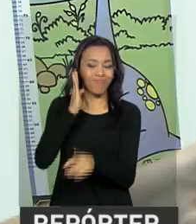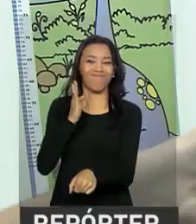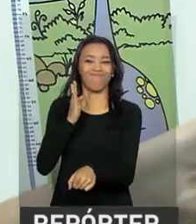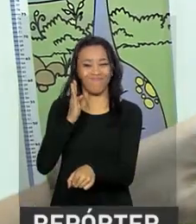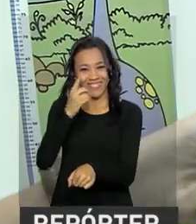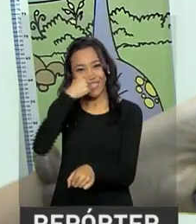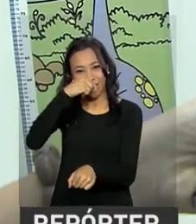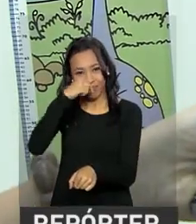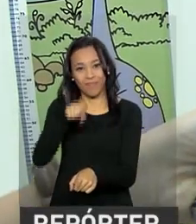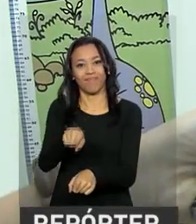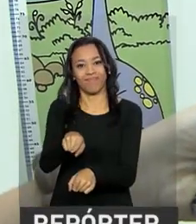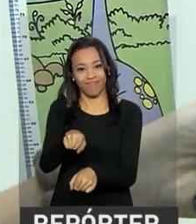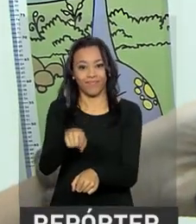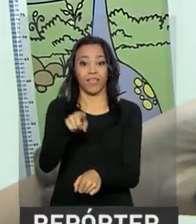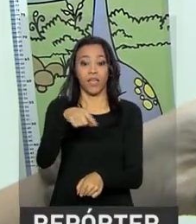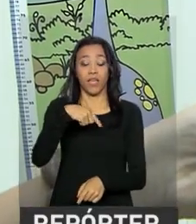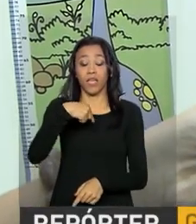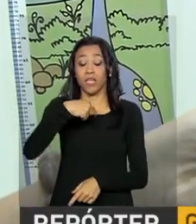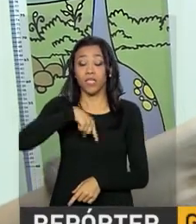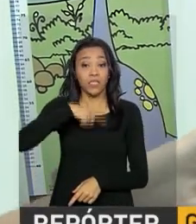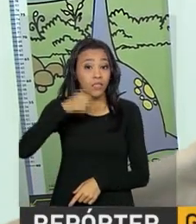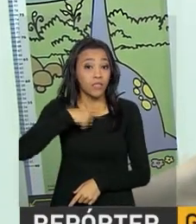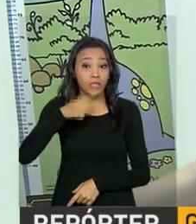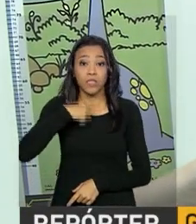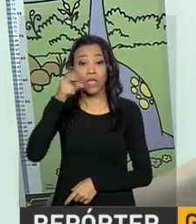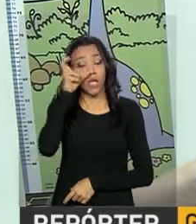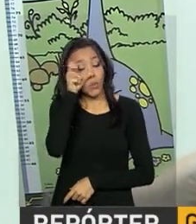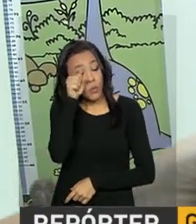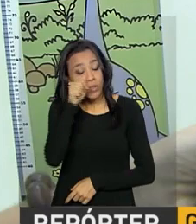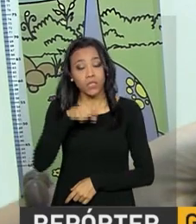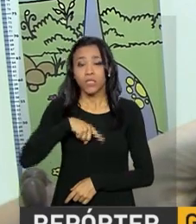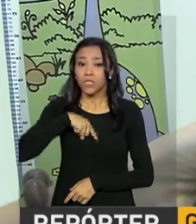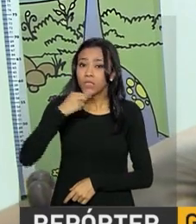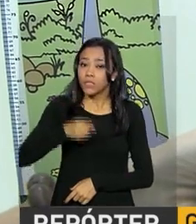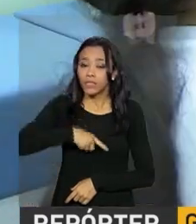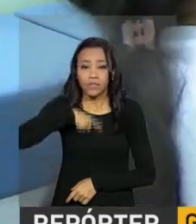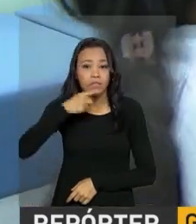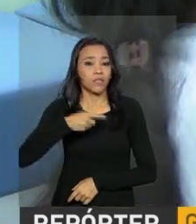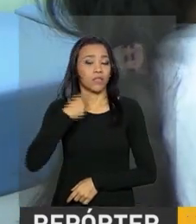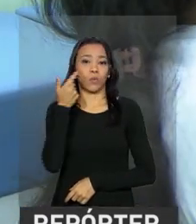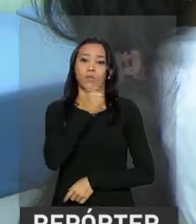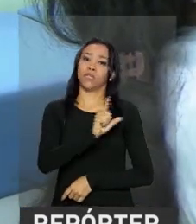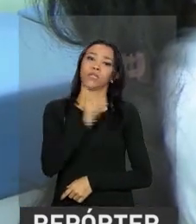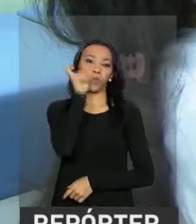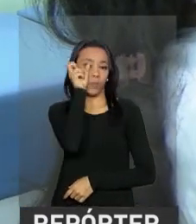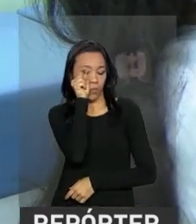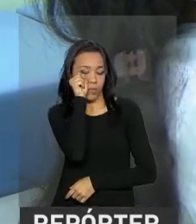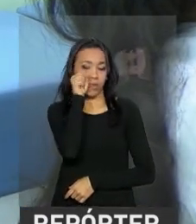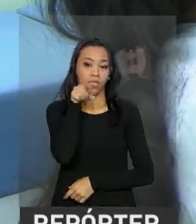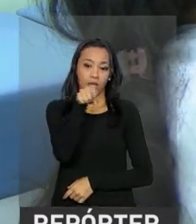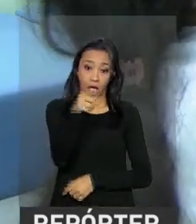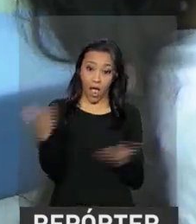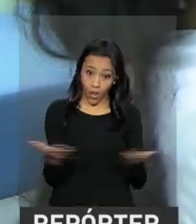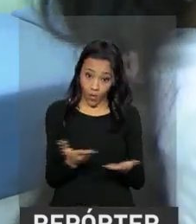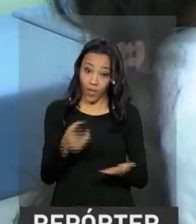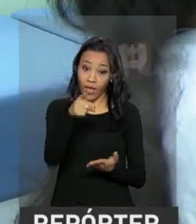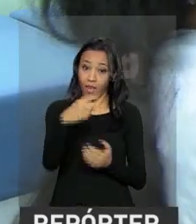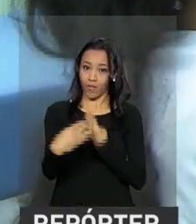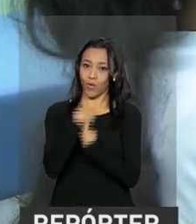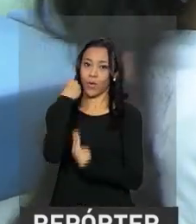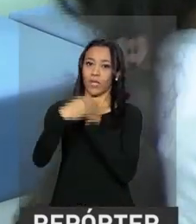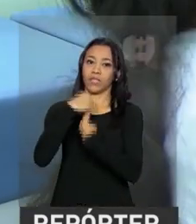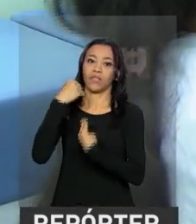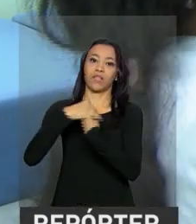gripe. Está com o nariz entupido. À noite fica dando trabalho para dormir. Agora, Gilma vai seguir direitinho